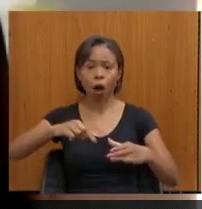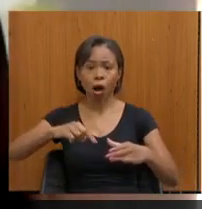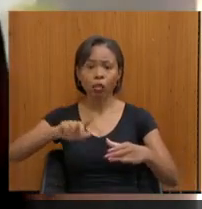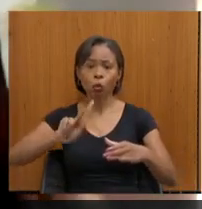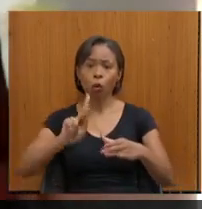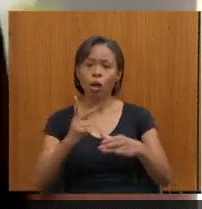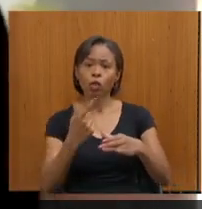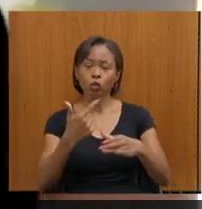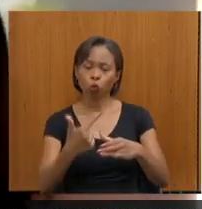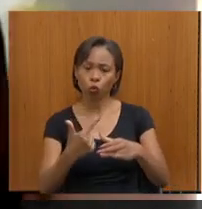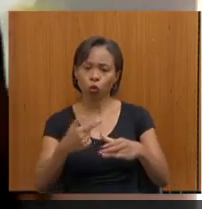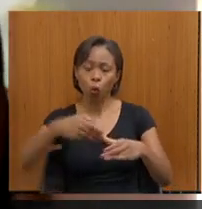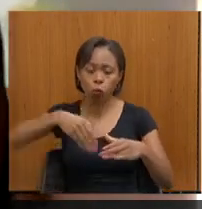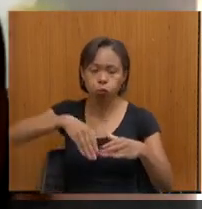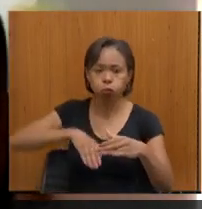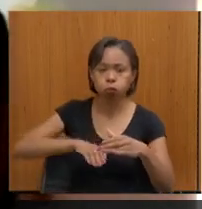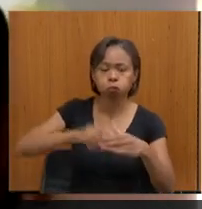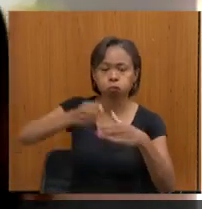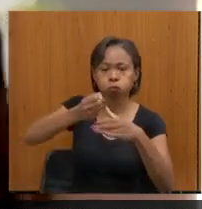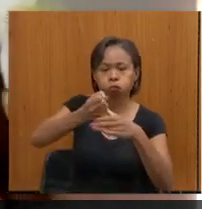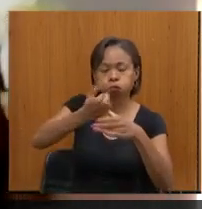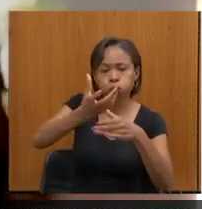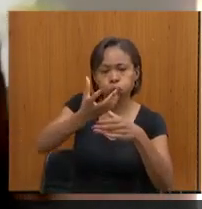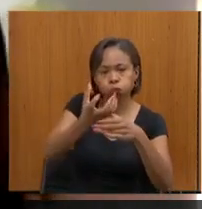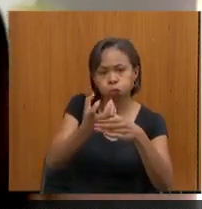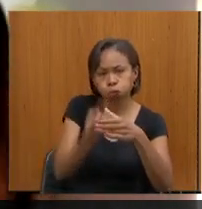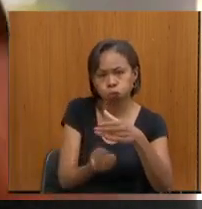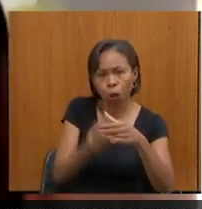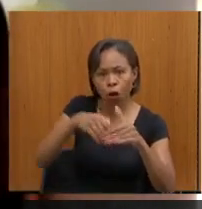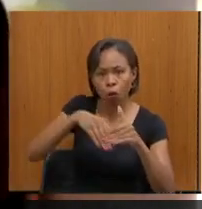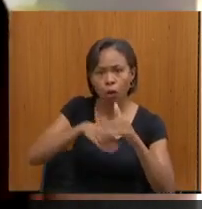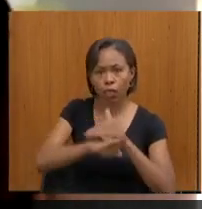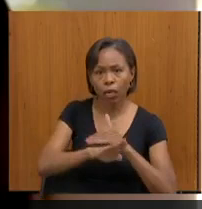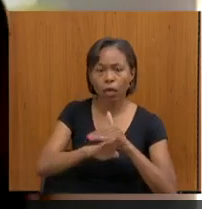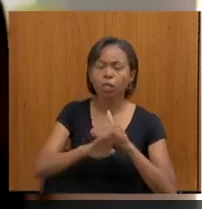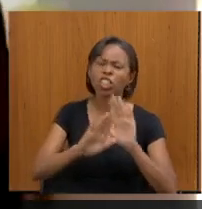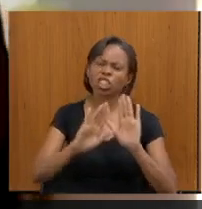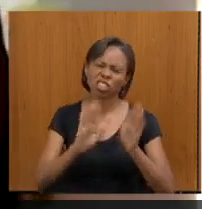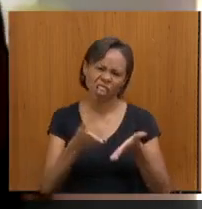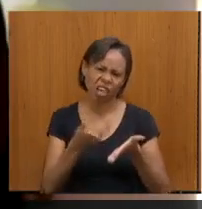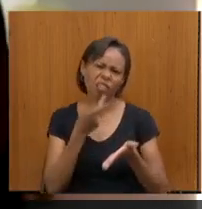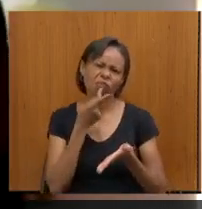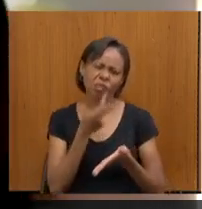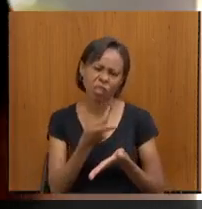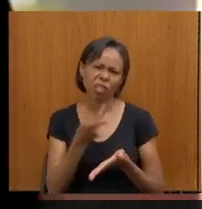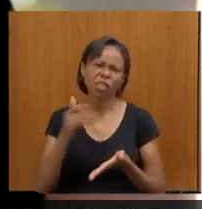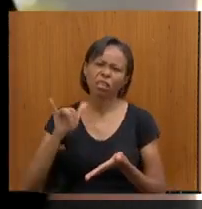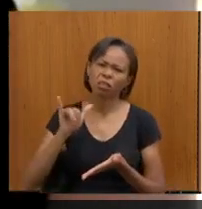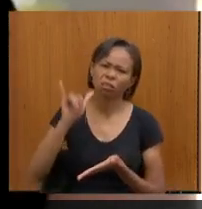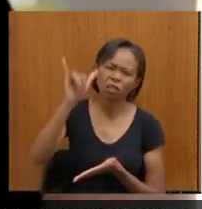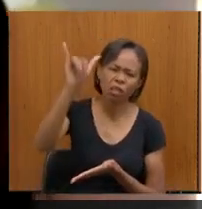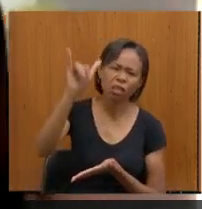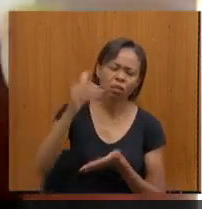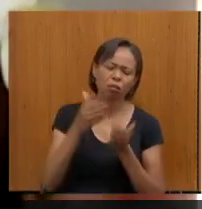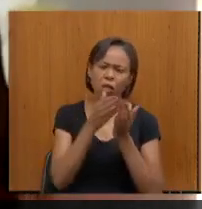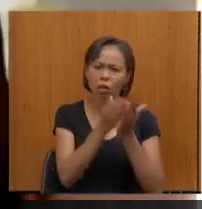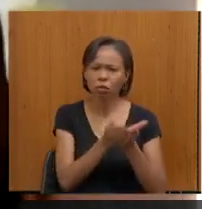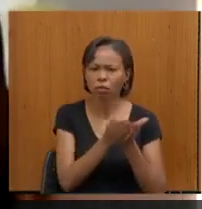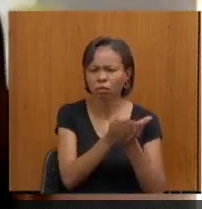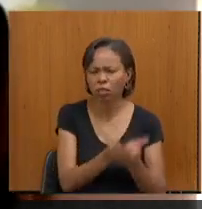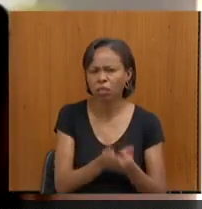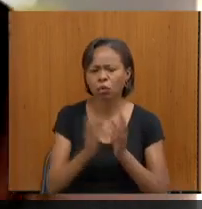logicamente conforme já foi dito né navios aviões locomotivas